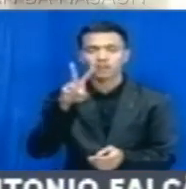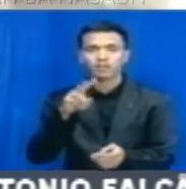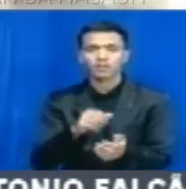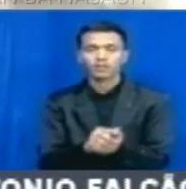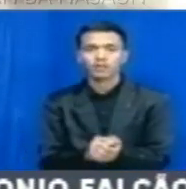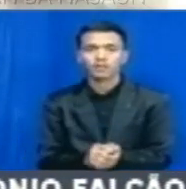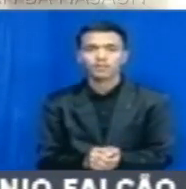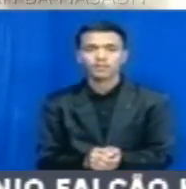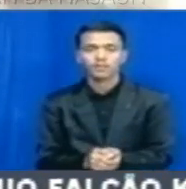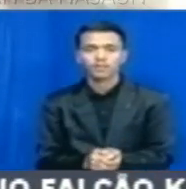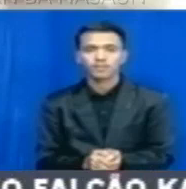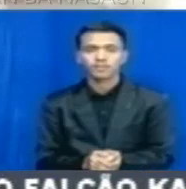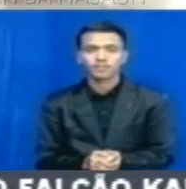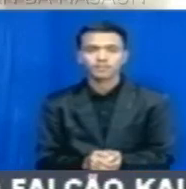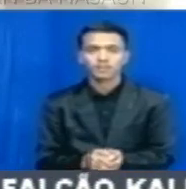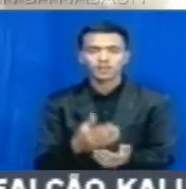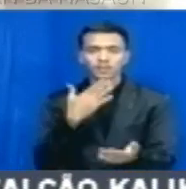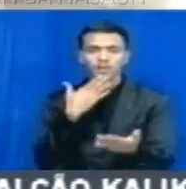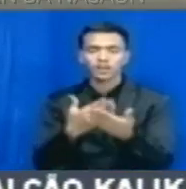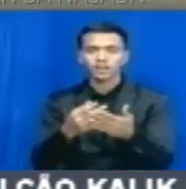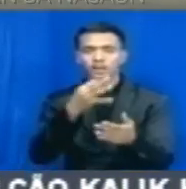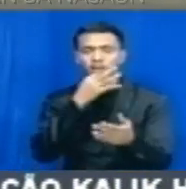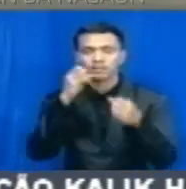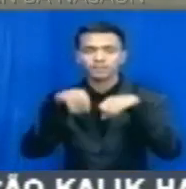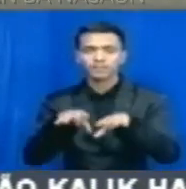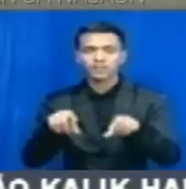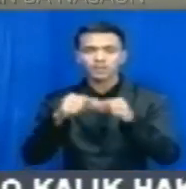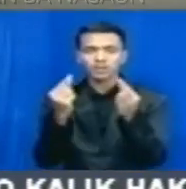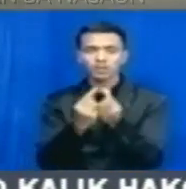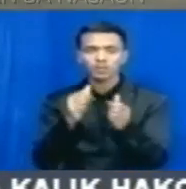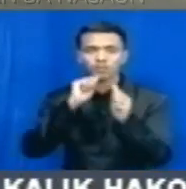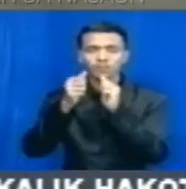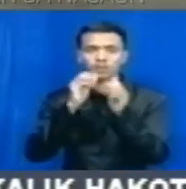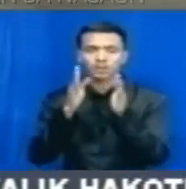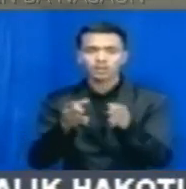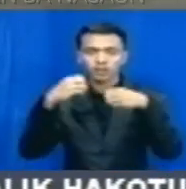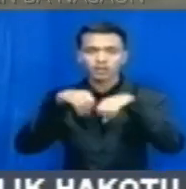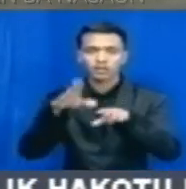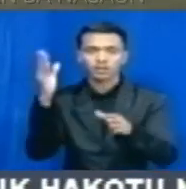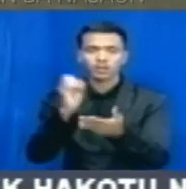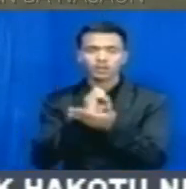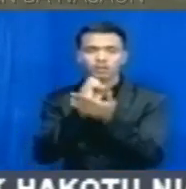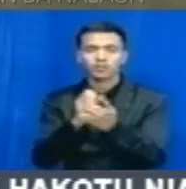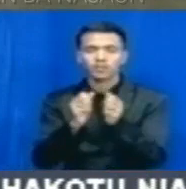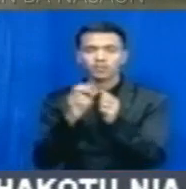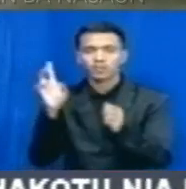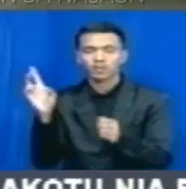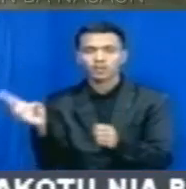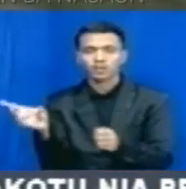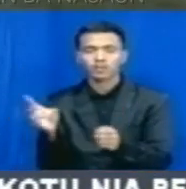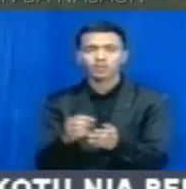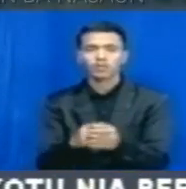se curso de arlos e a curso tassi né tal grupo pesca tassi e arraioa hamotu hitu nulu no e